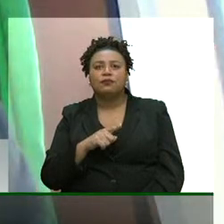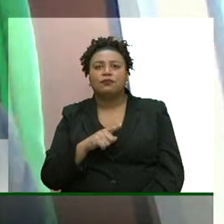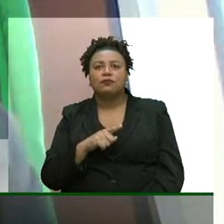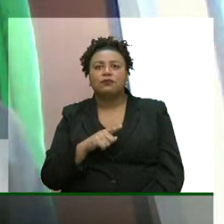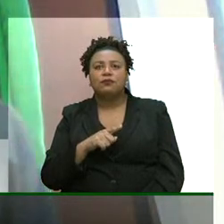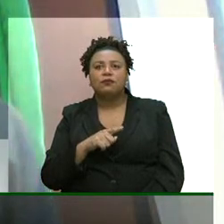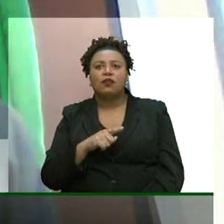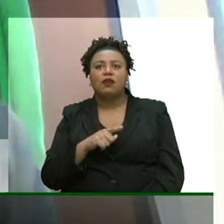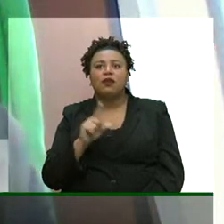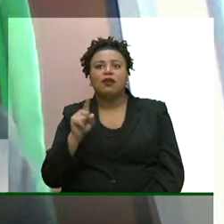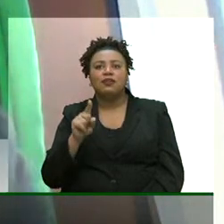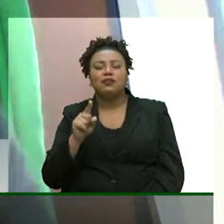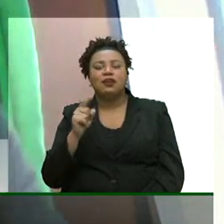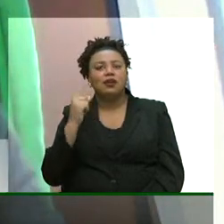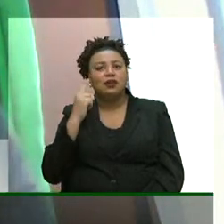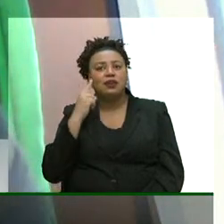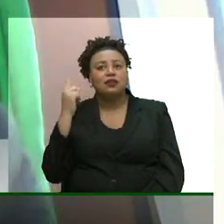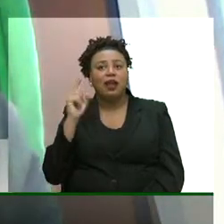esse fantasma que